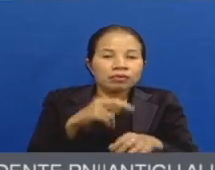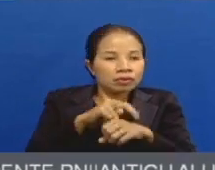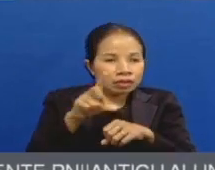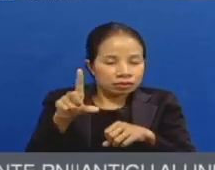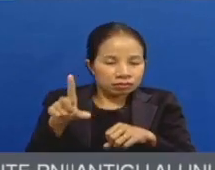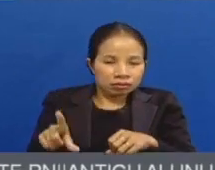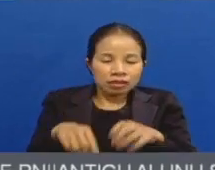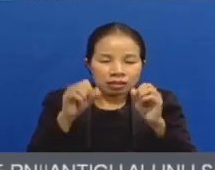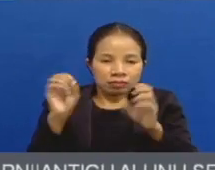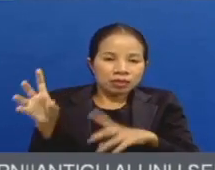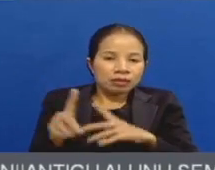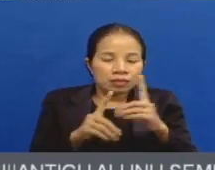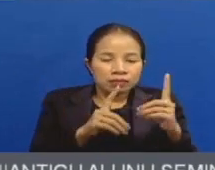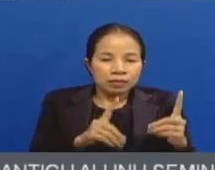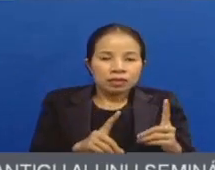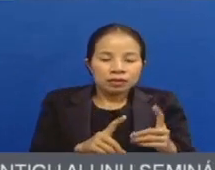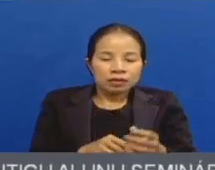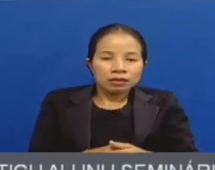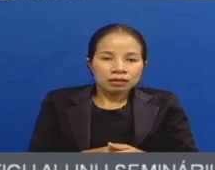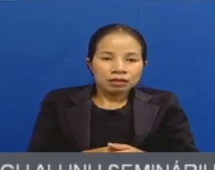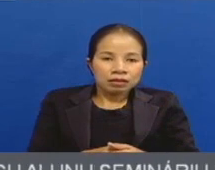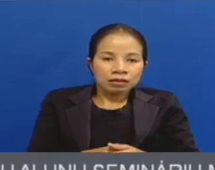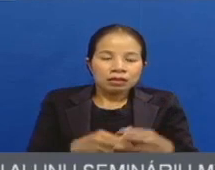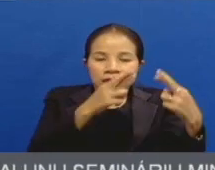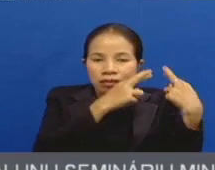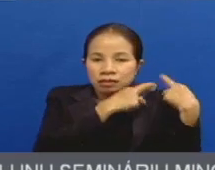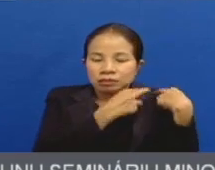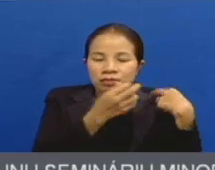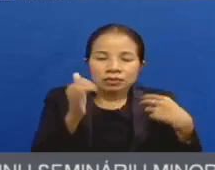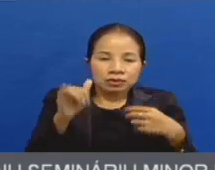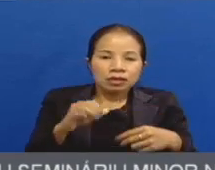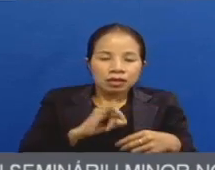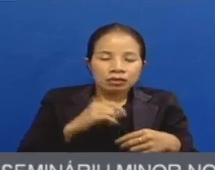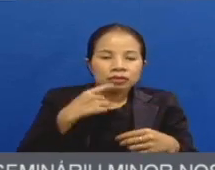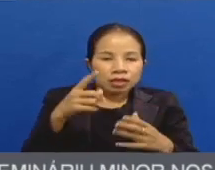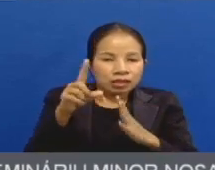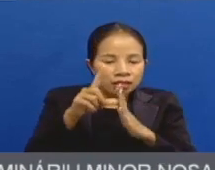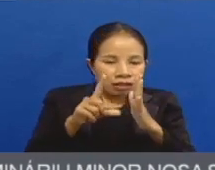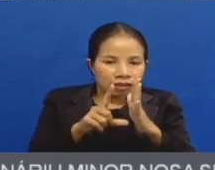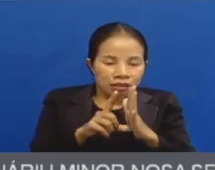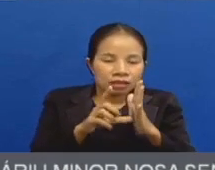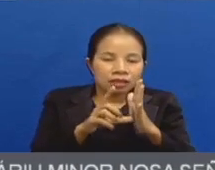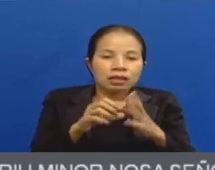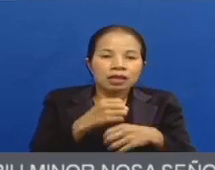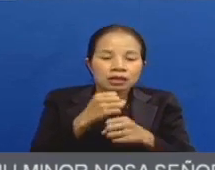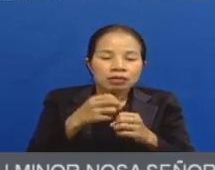nasional atu bele adopta ia ia competência sernebe ma koin hoteme legislação legislador o